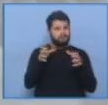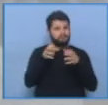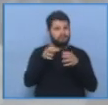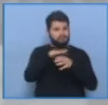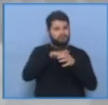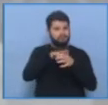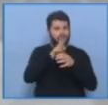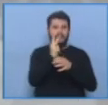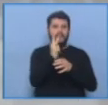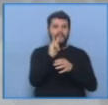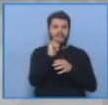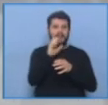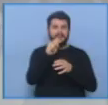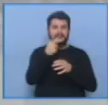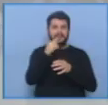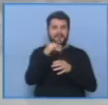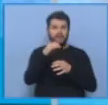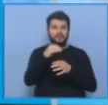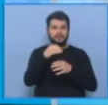né, os Vicentinos, e é psicólogo também